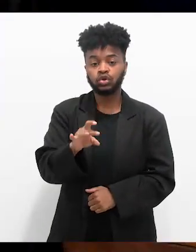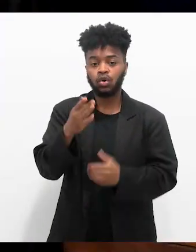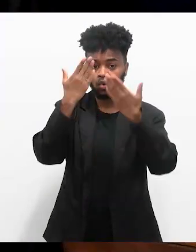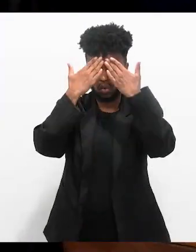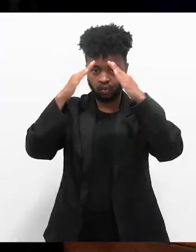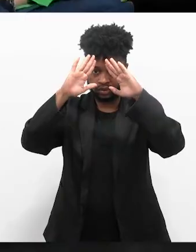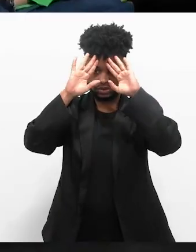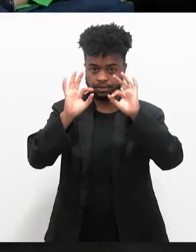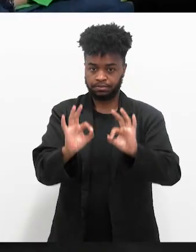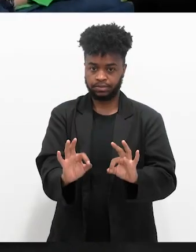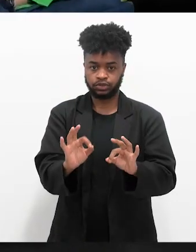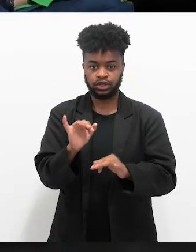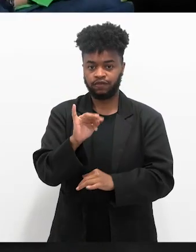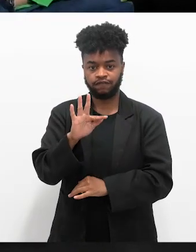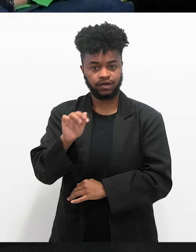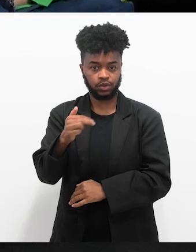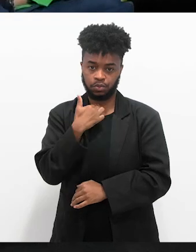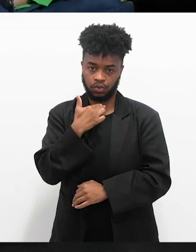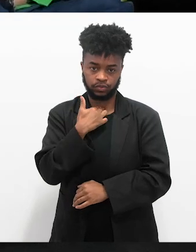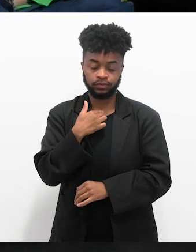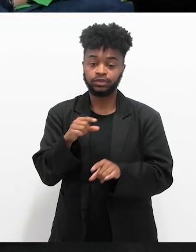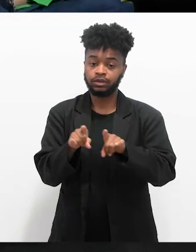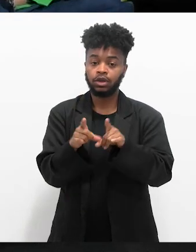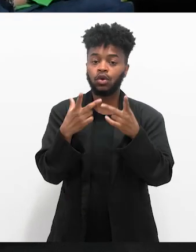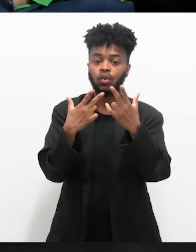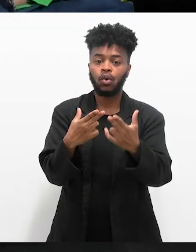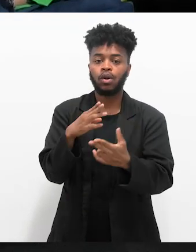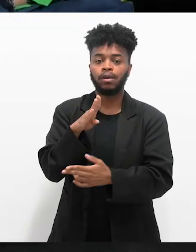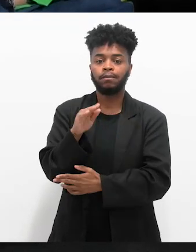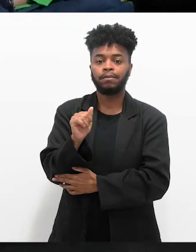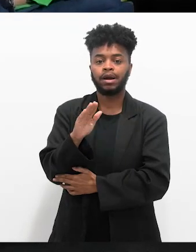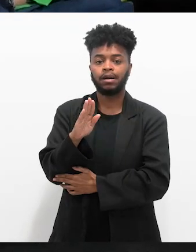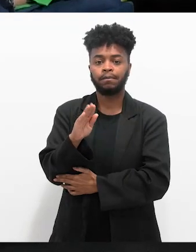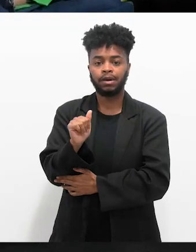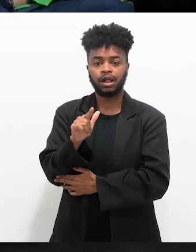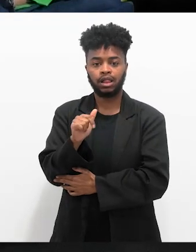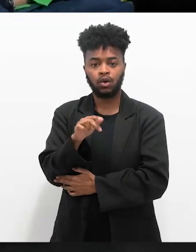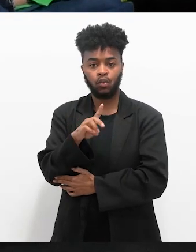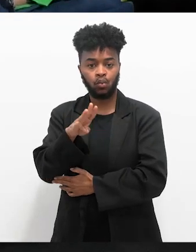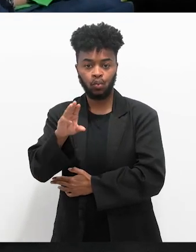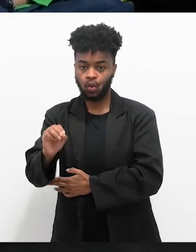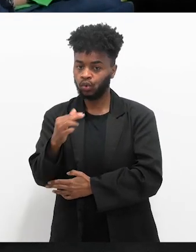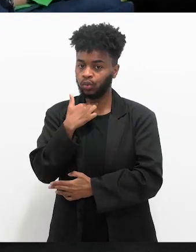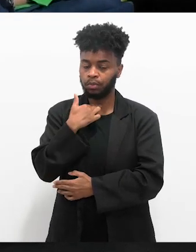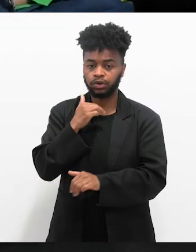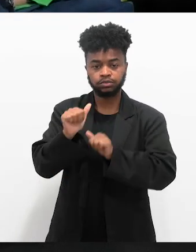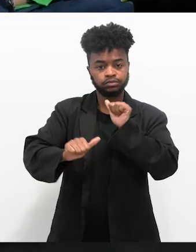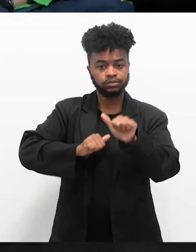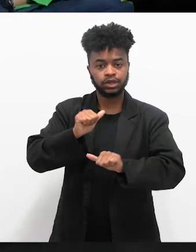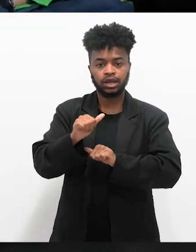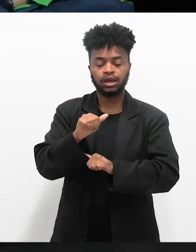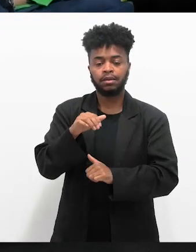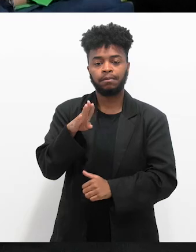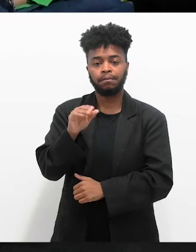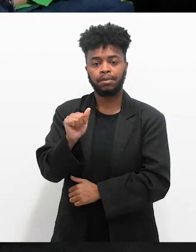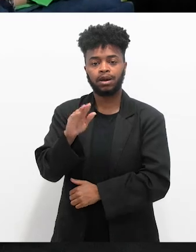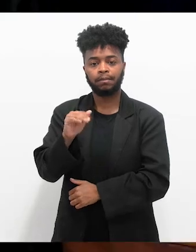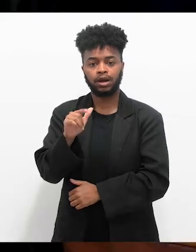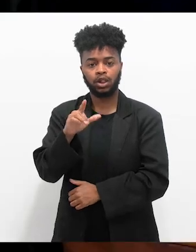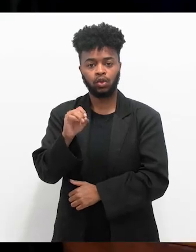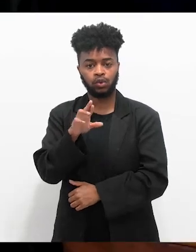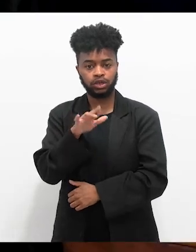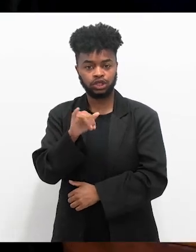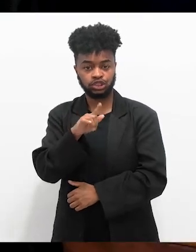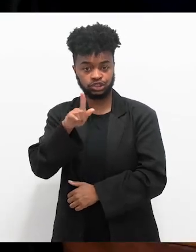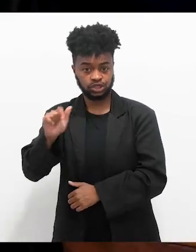fato. Certo. Assim como um babalaô não pode se tornar um babalorixá. A Ialorixá não se tornaria aí um babalaô ou qualquer